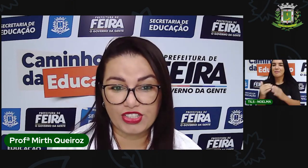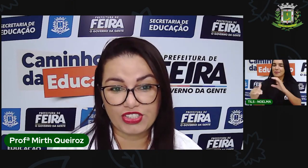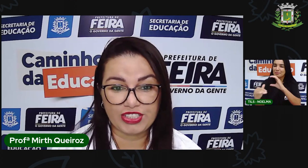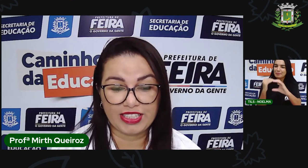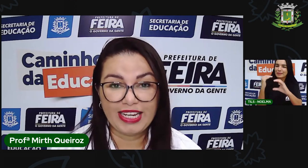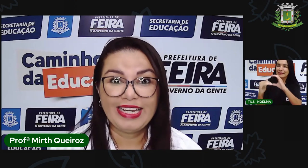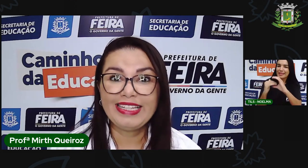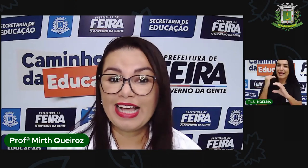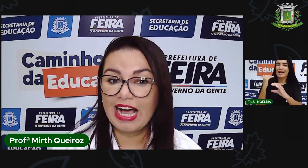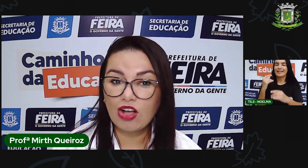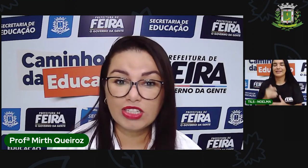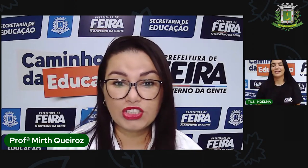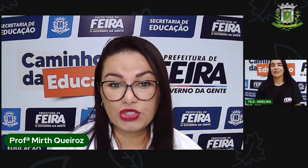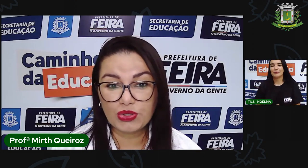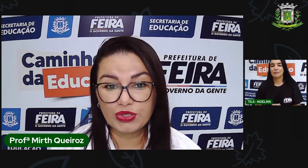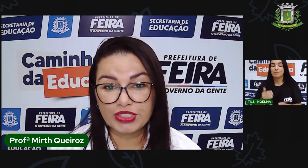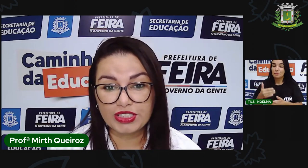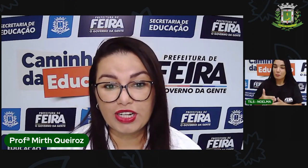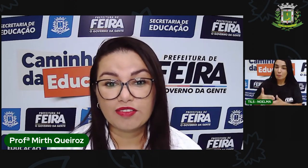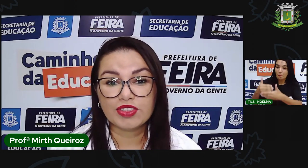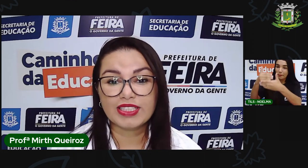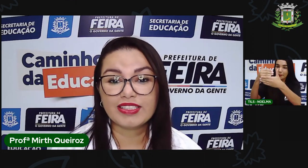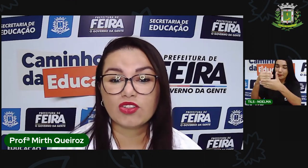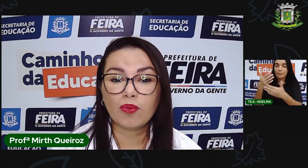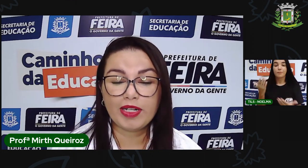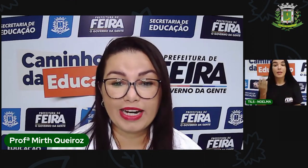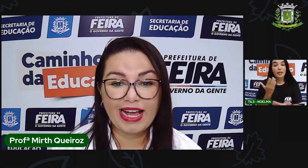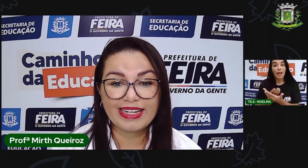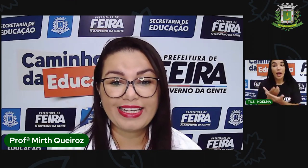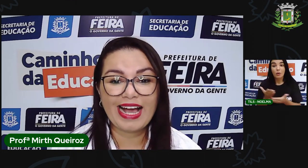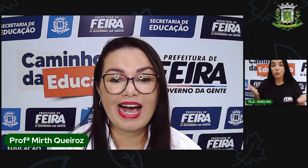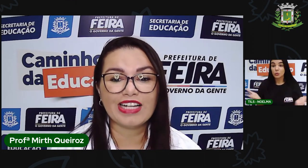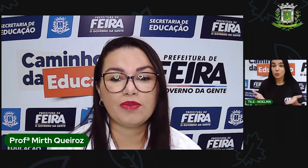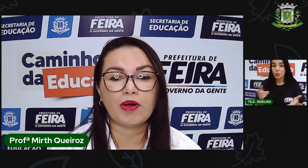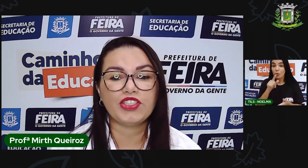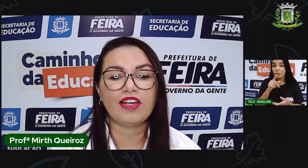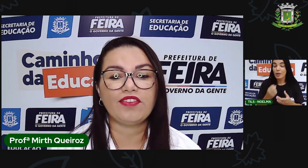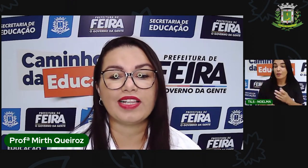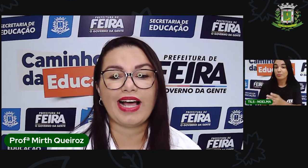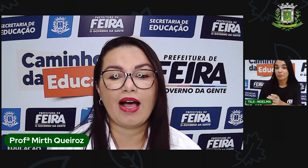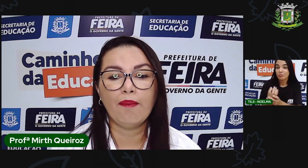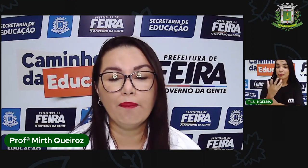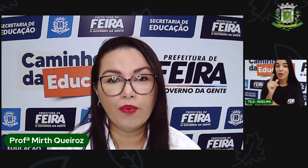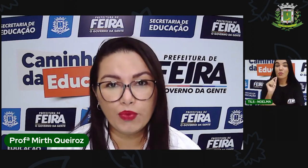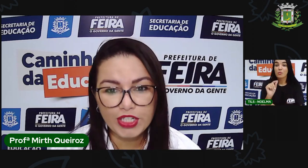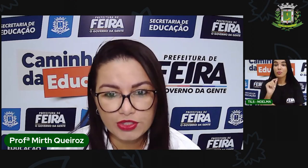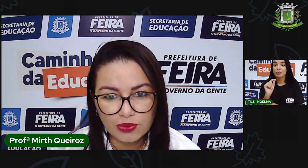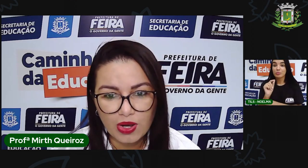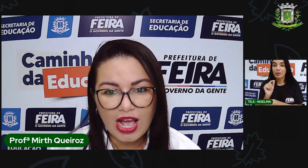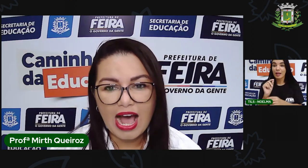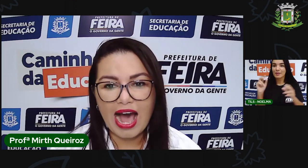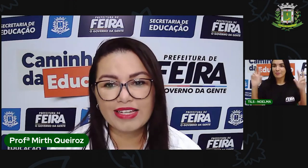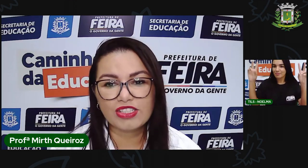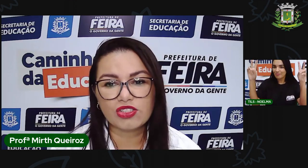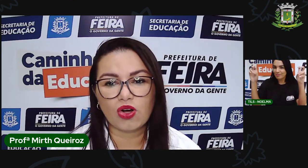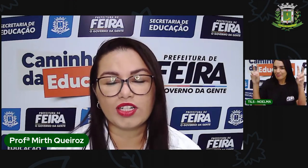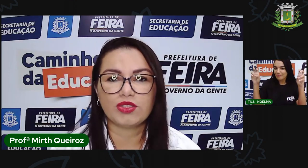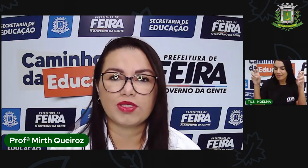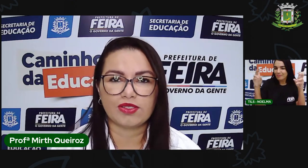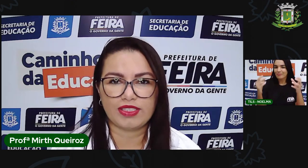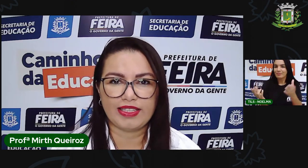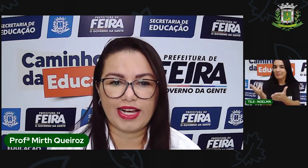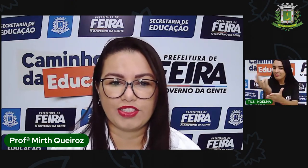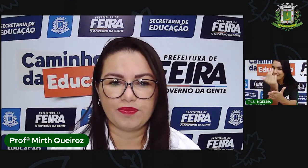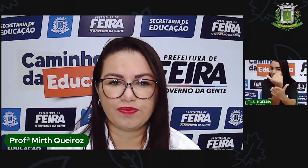negócio sax e não de hoje você descobrirá que a arte pode revelar muito a